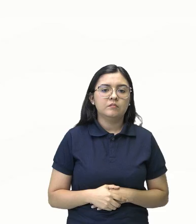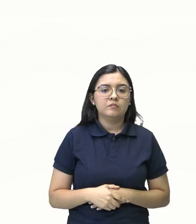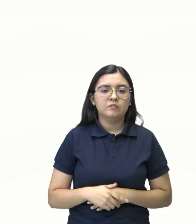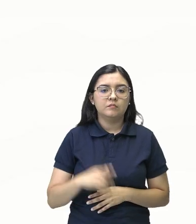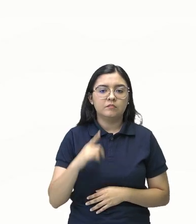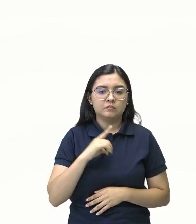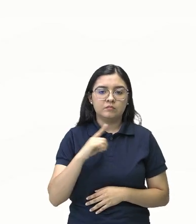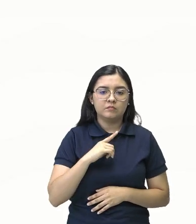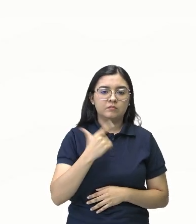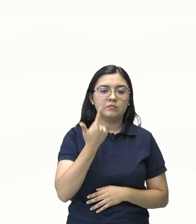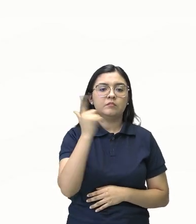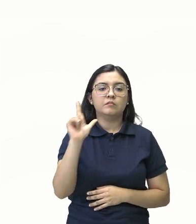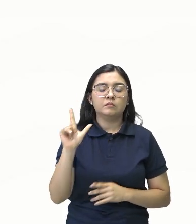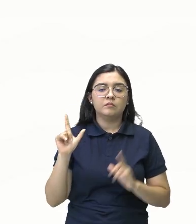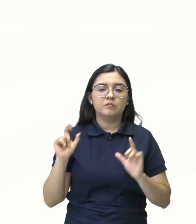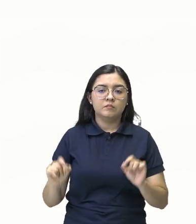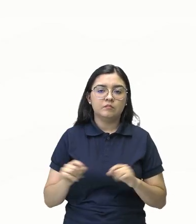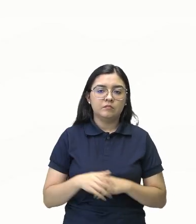Temos